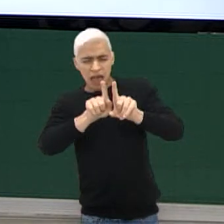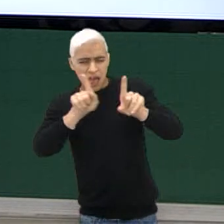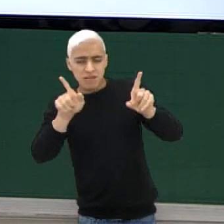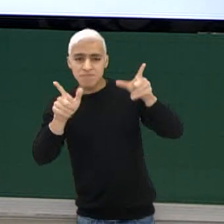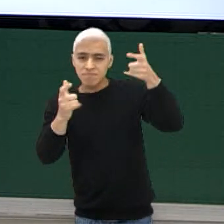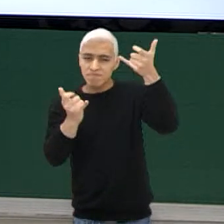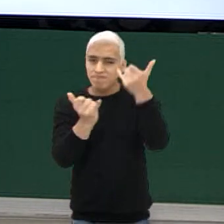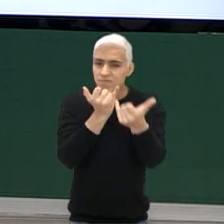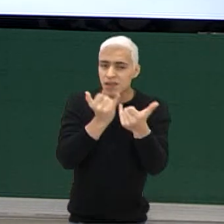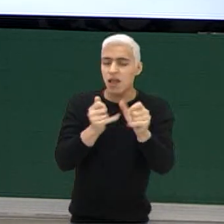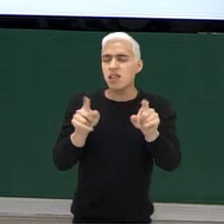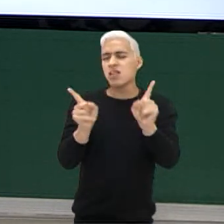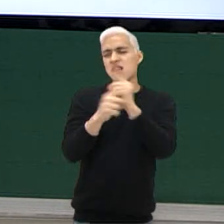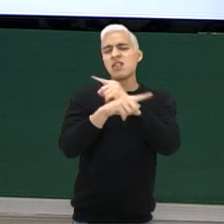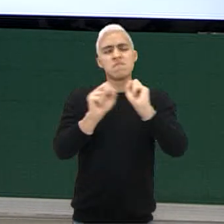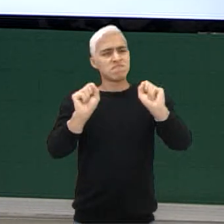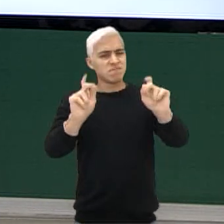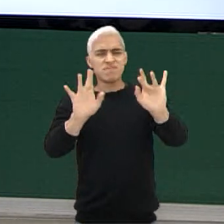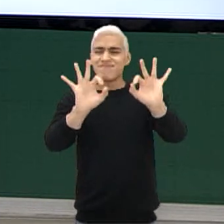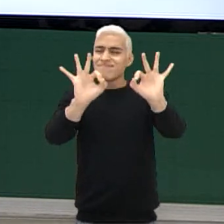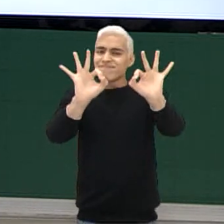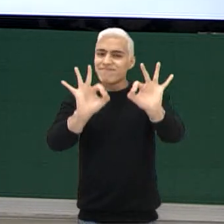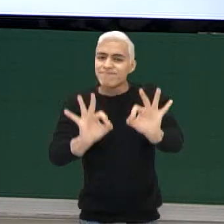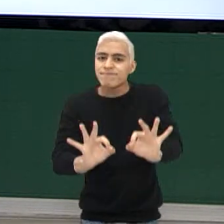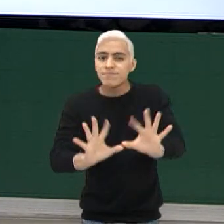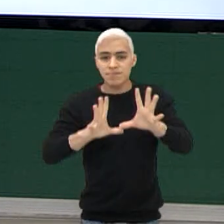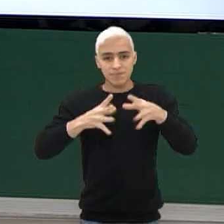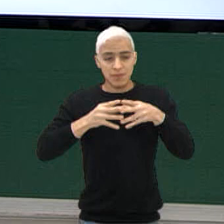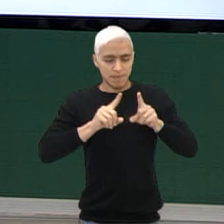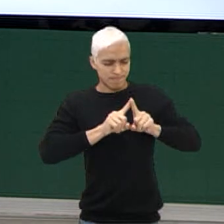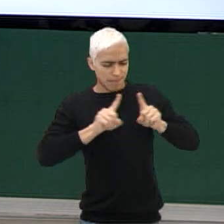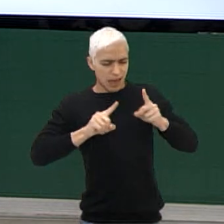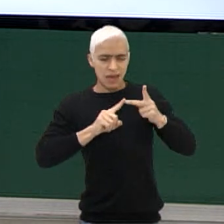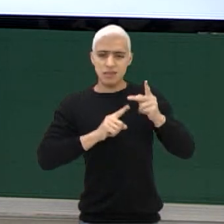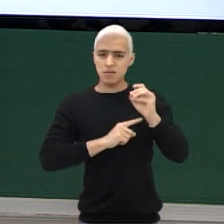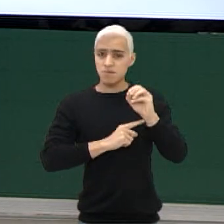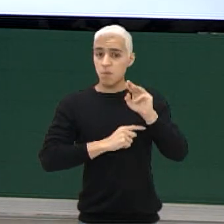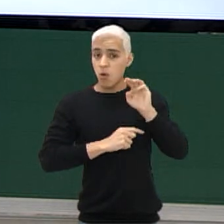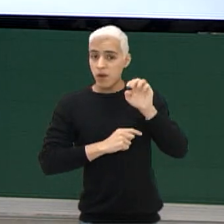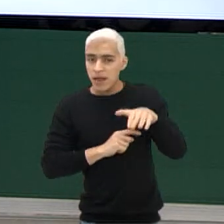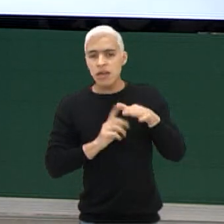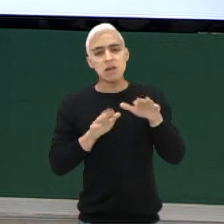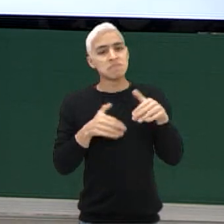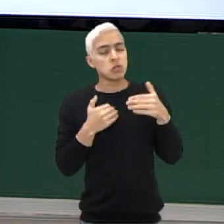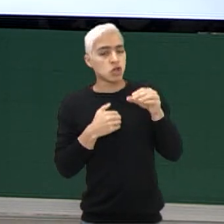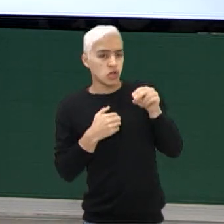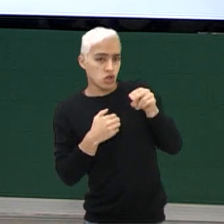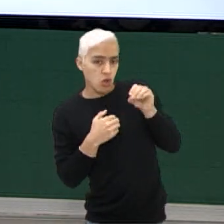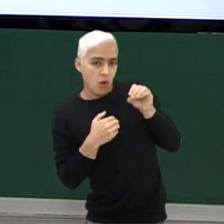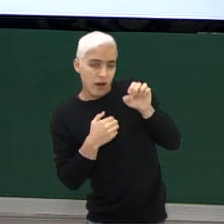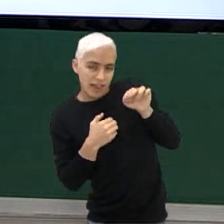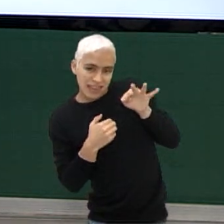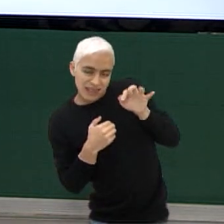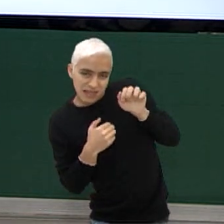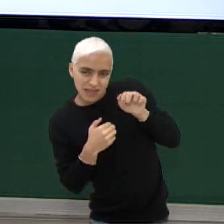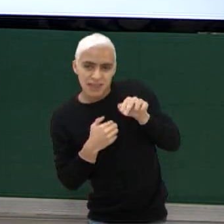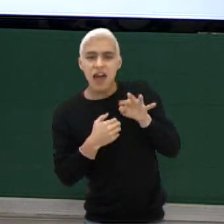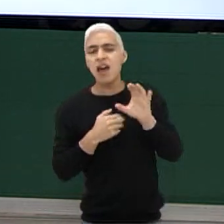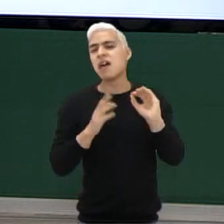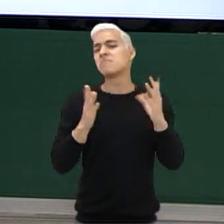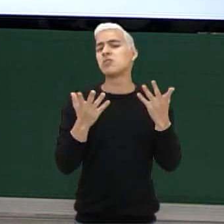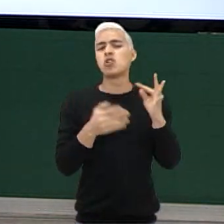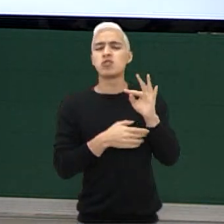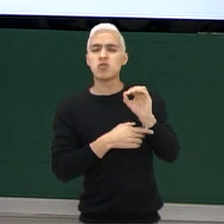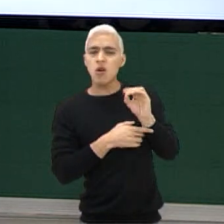seja adversativa, está certo. Temos ali o mas, o porém, no entanto, certo? O todavia. Qualquer